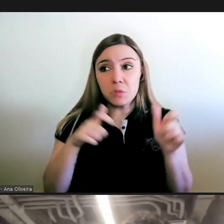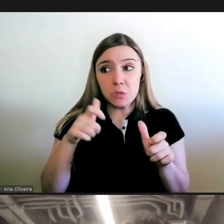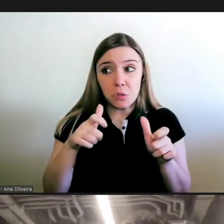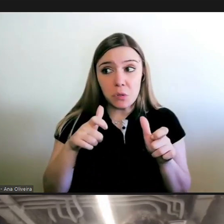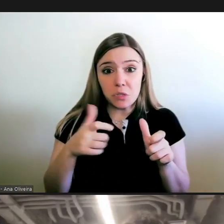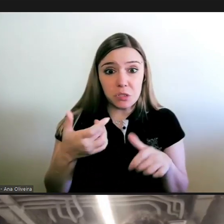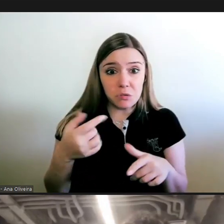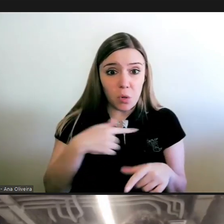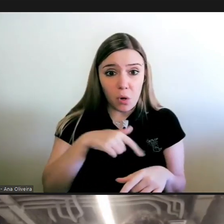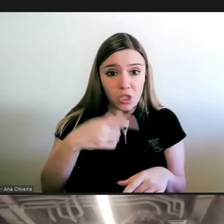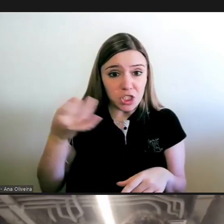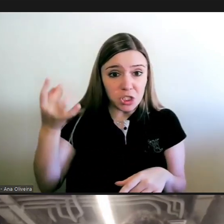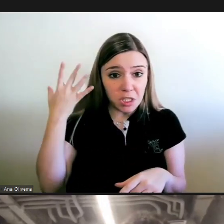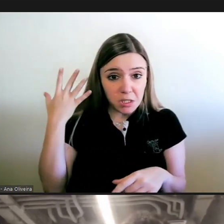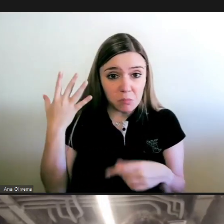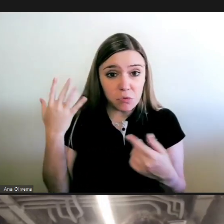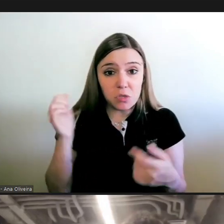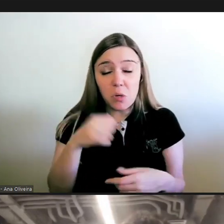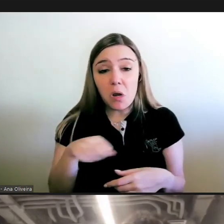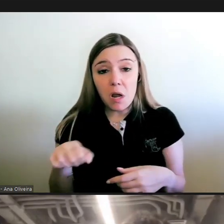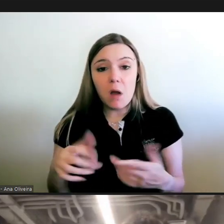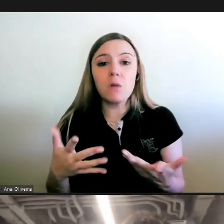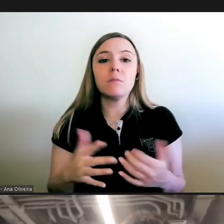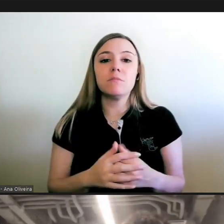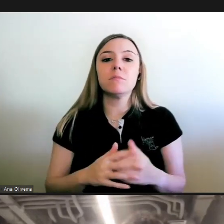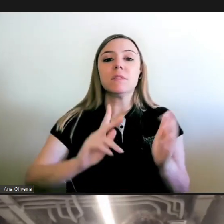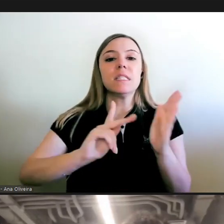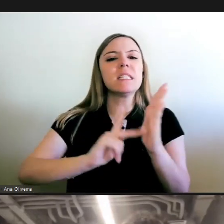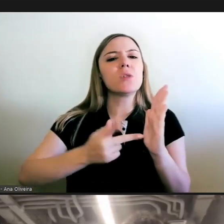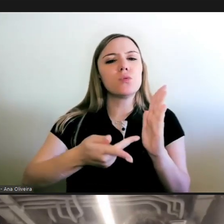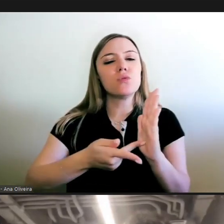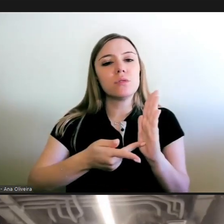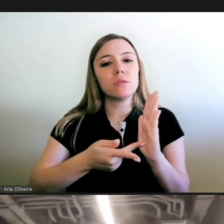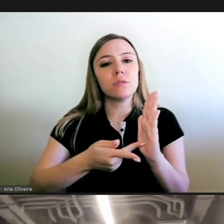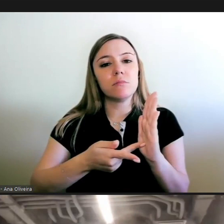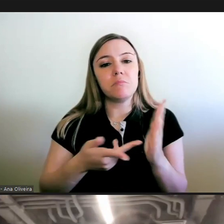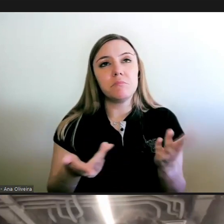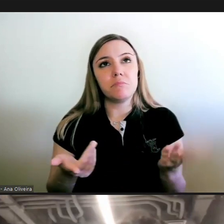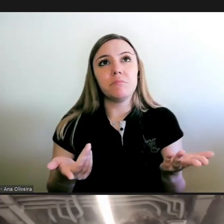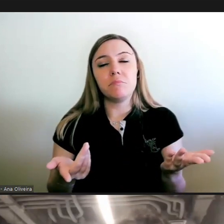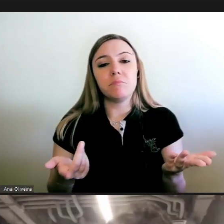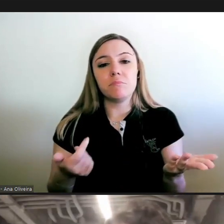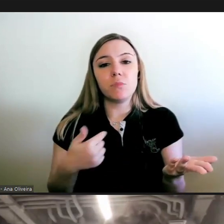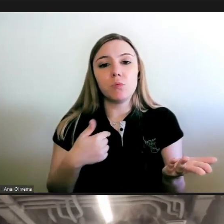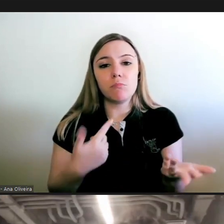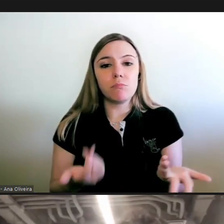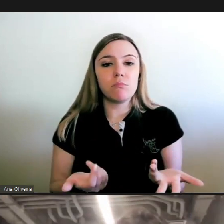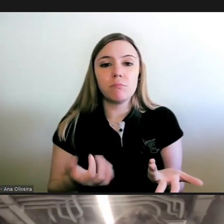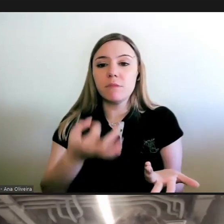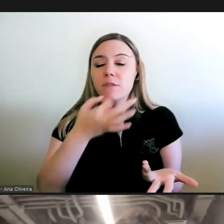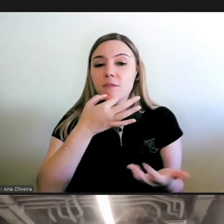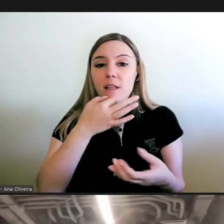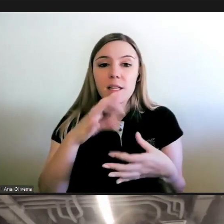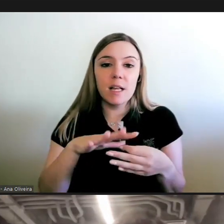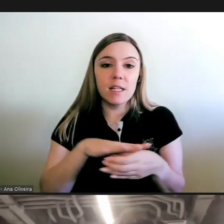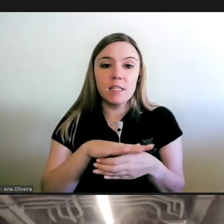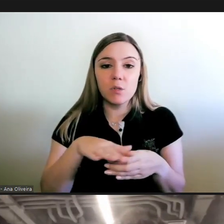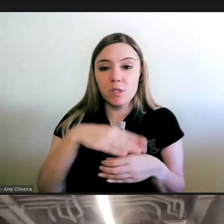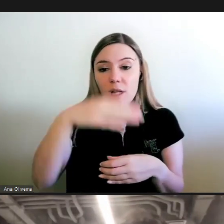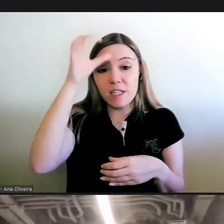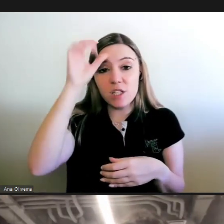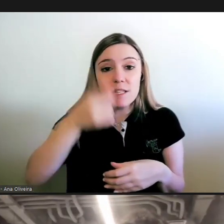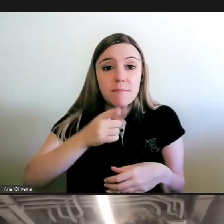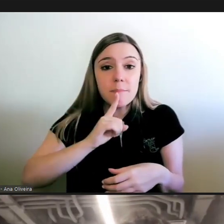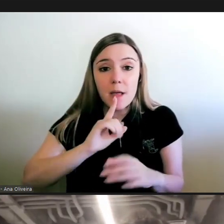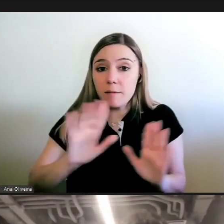trás, as tecnologias. Eu não vou abordar a questão da inteligência artificial porque